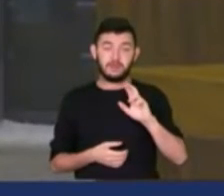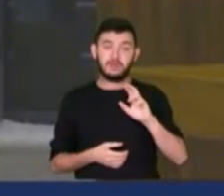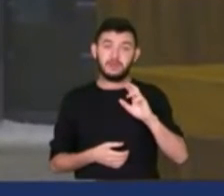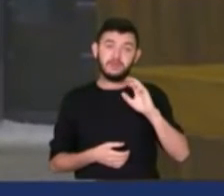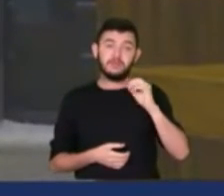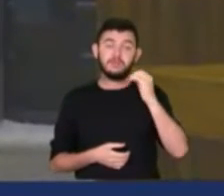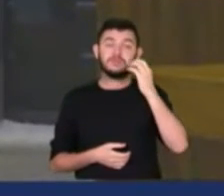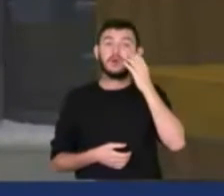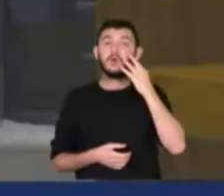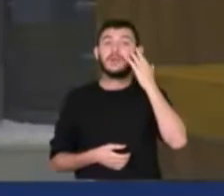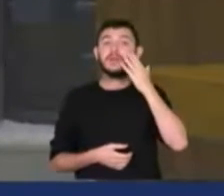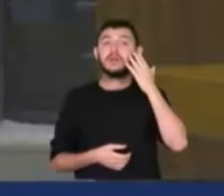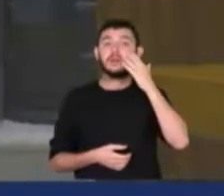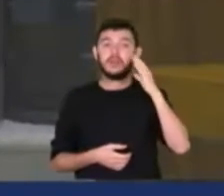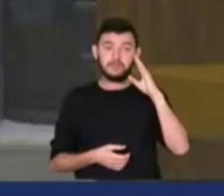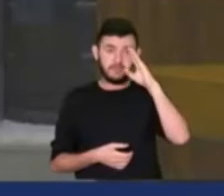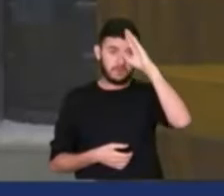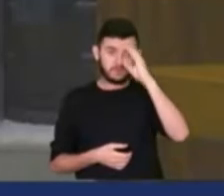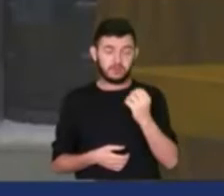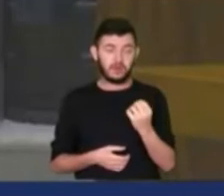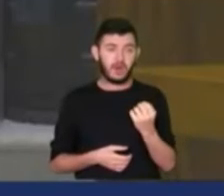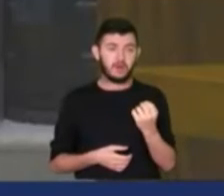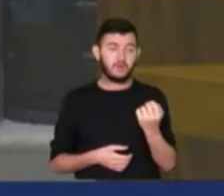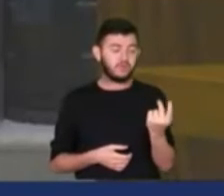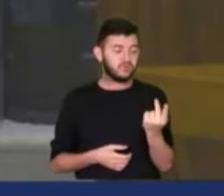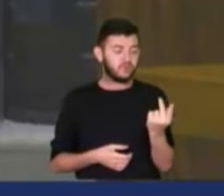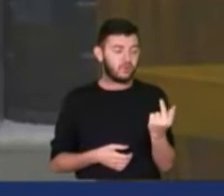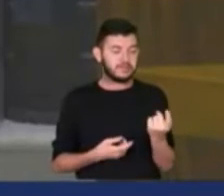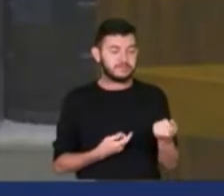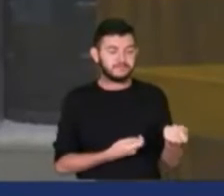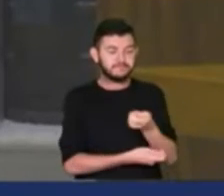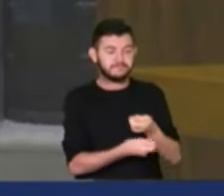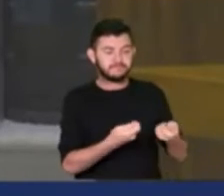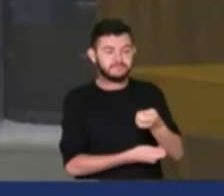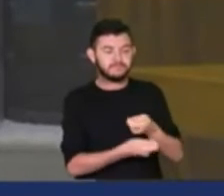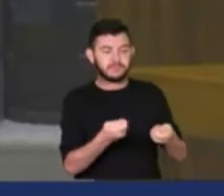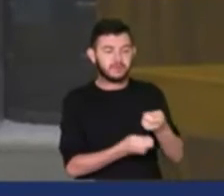Bolsonaro manejando o orçamento secreto de 16